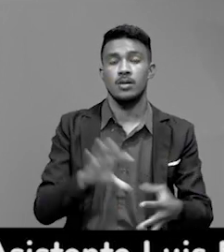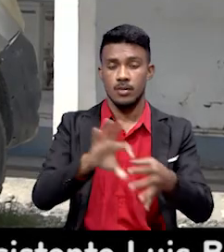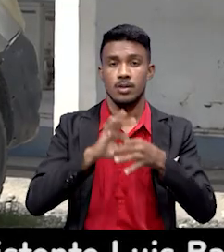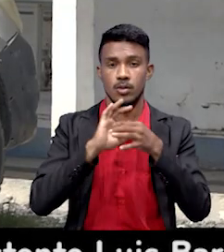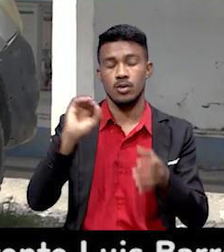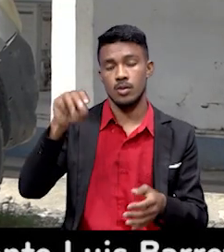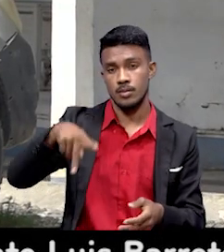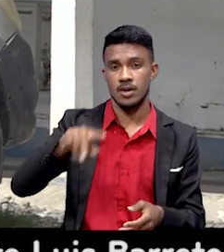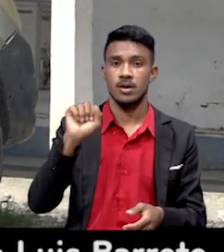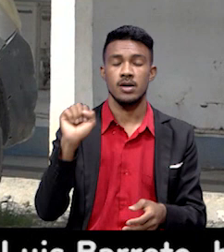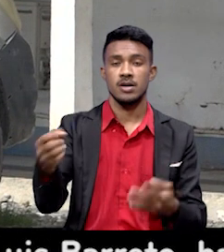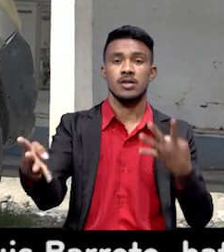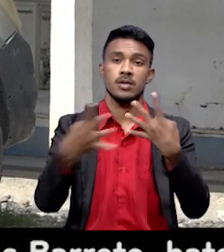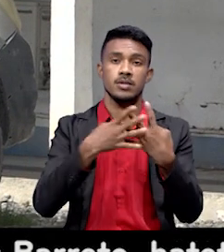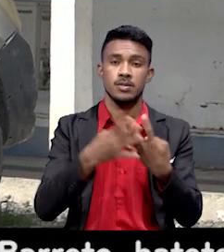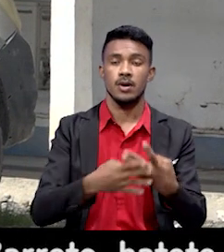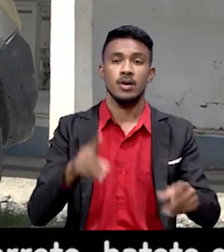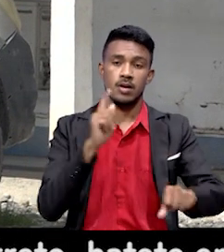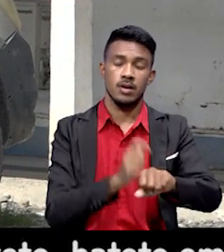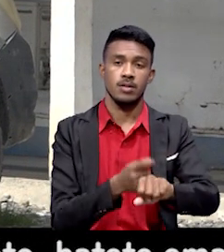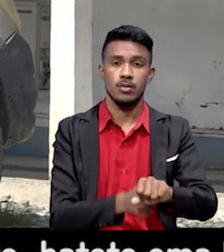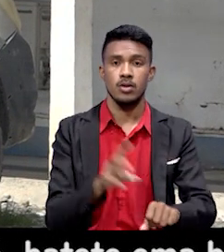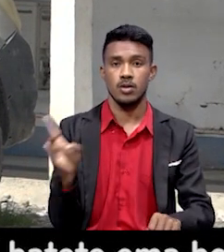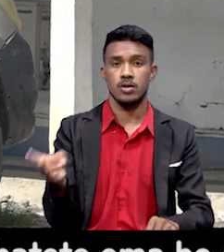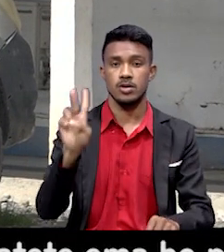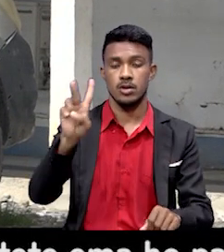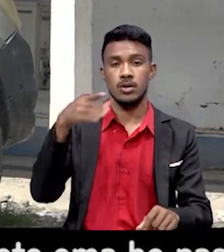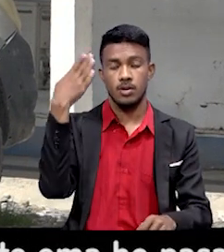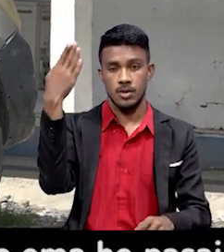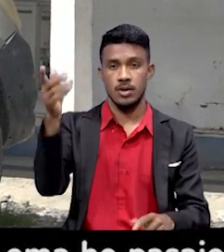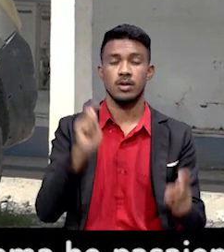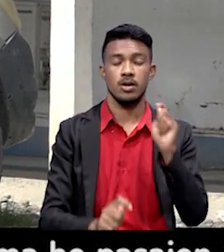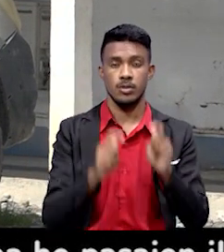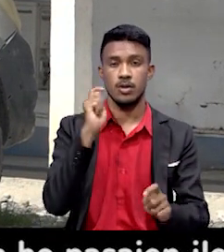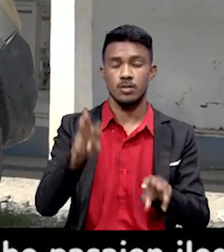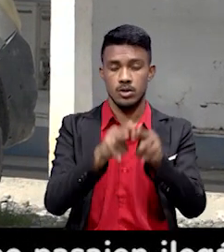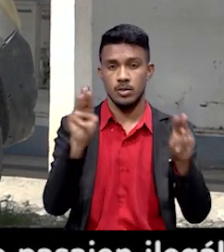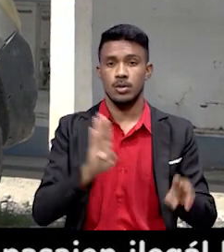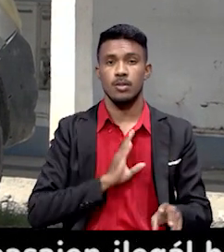e a sela detenção durante horas situ no recém rua no submete ona ba iha Tribunal Distrital Baucau